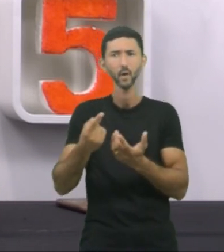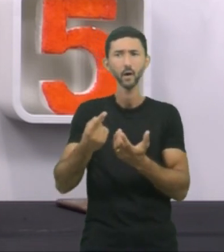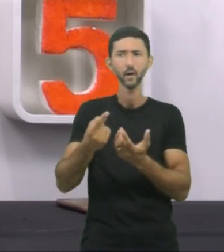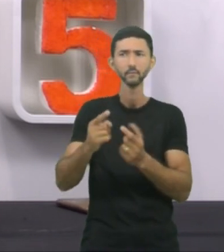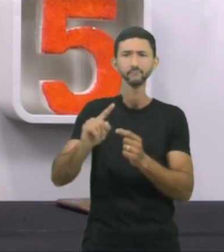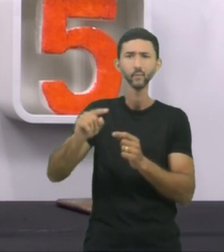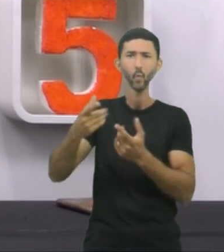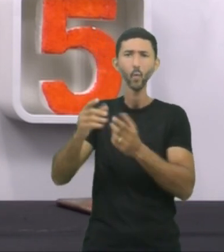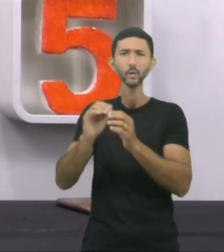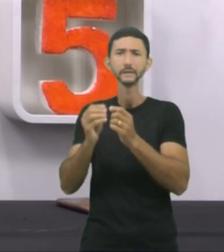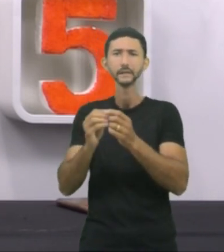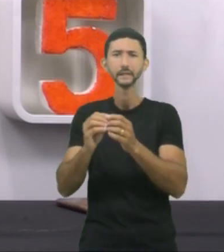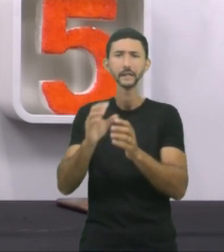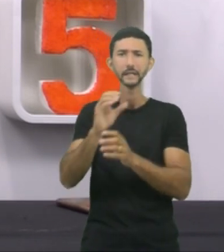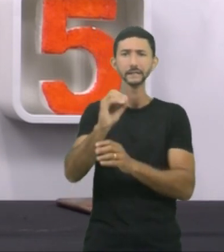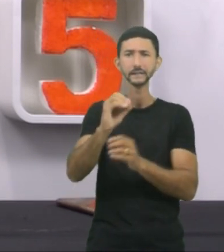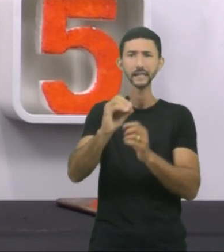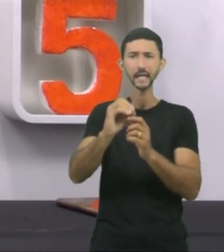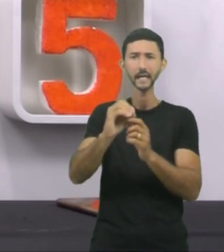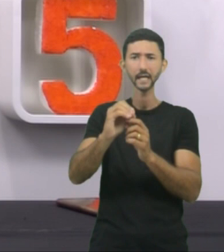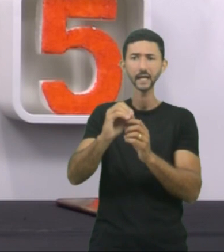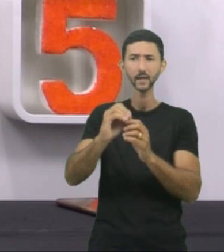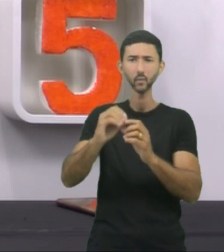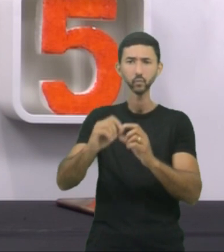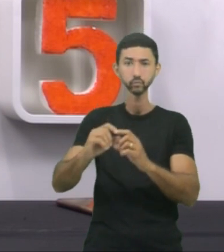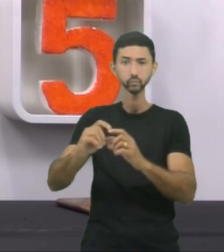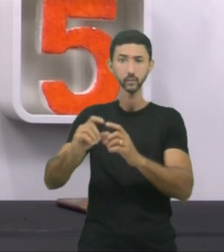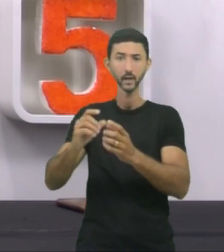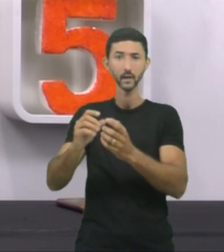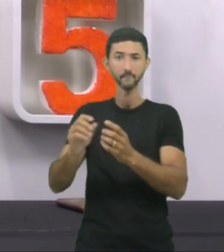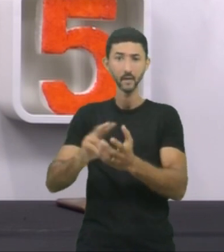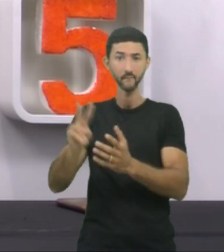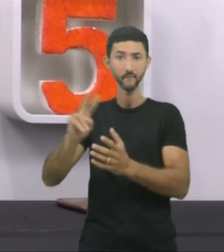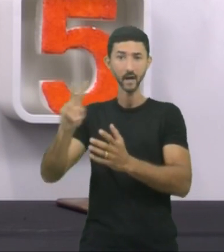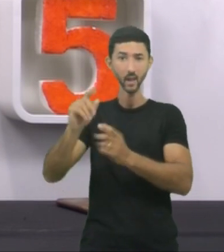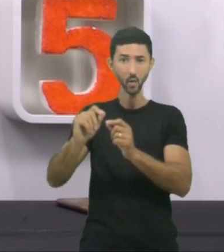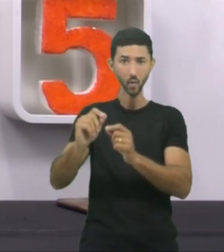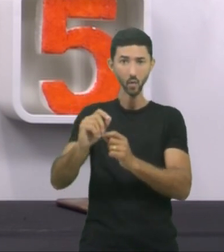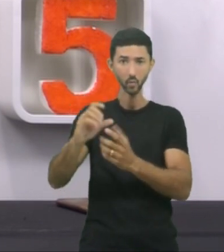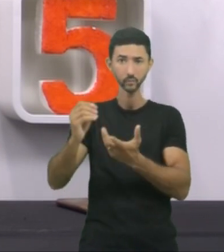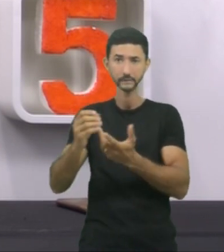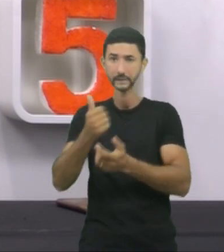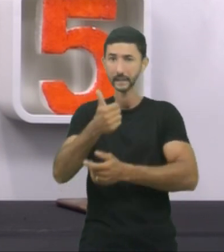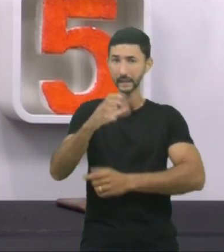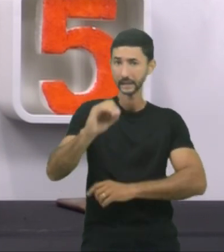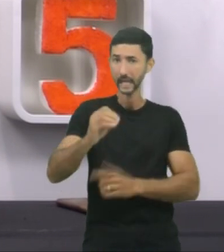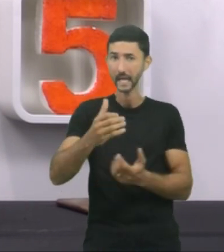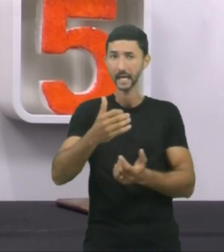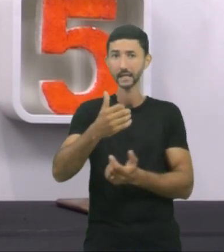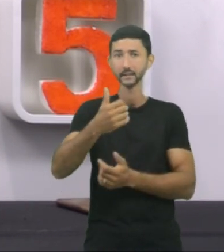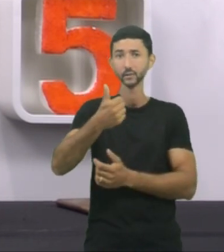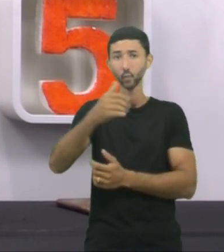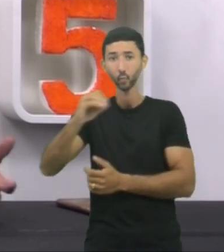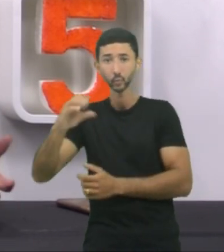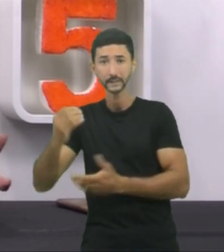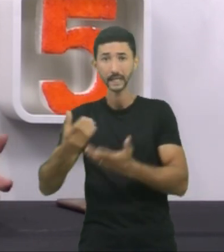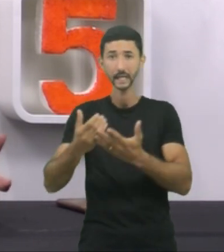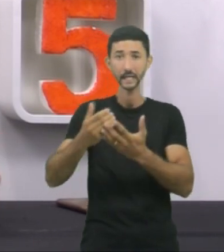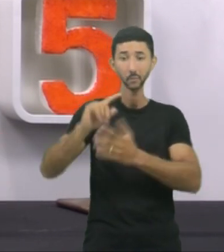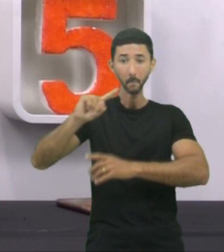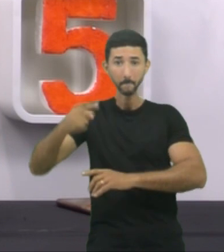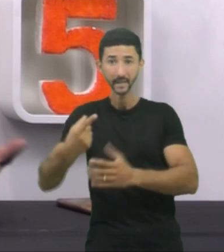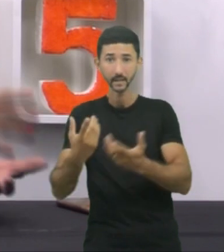Em outros momentos, o zero aumenta o valor de um número, como é o caso do 10, do 100, do 1000. Em